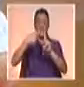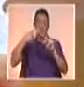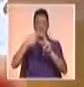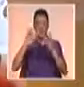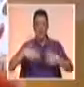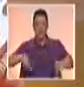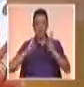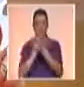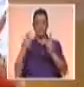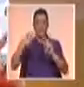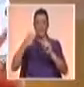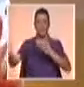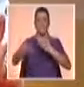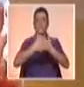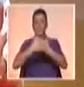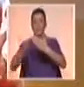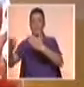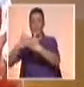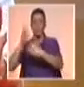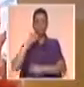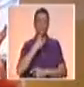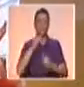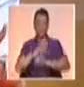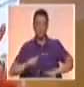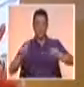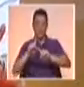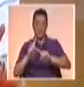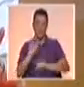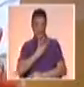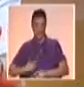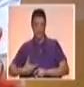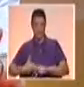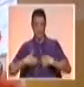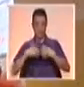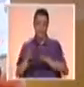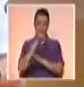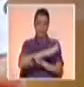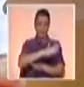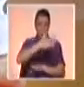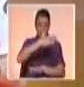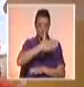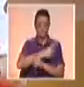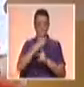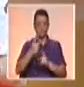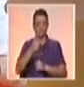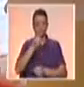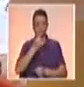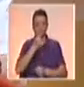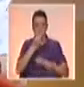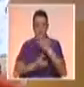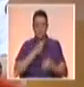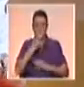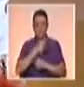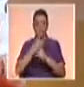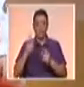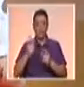escolas de referência não são escolas fechadas, porque não são escolas de surdos. Isso era de antes. Não é? Antes de 98... Eu penso que a Isabel explicou isso bem. Sim, não, pronto.